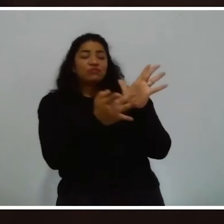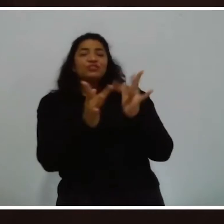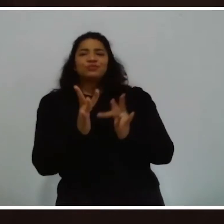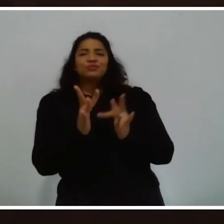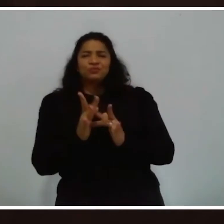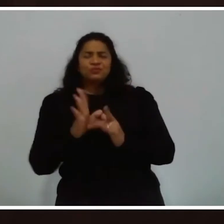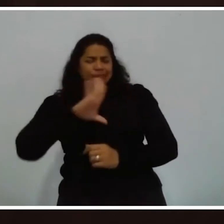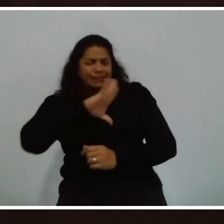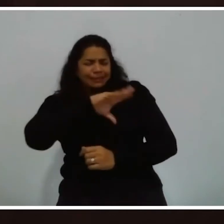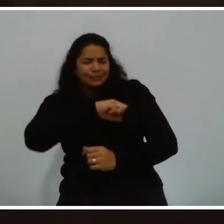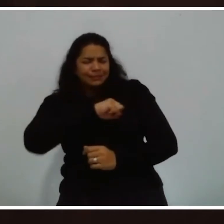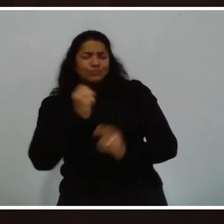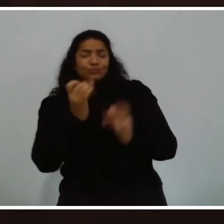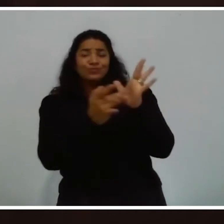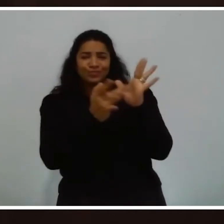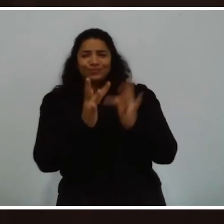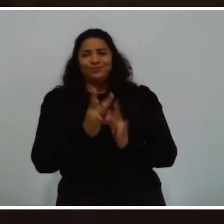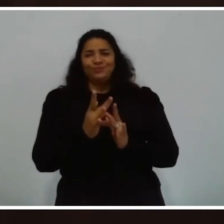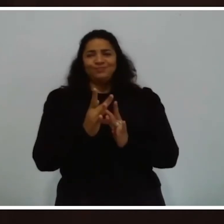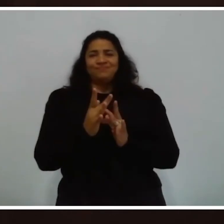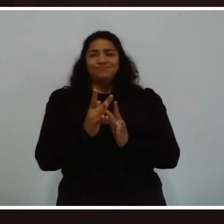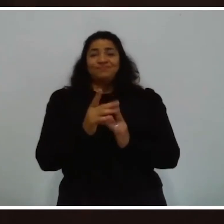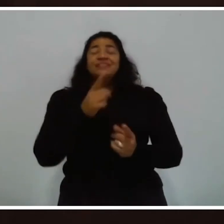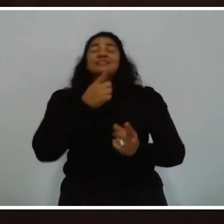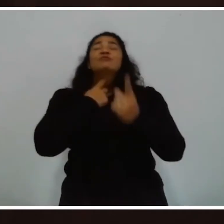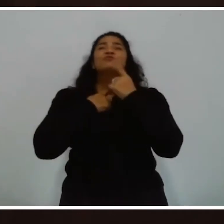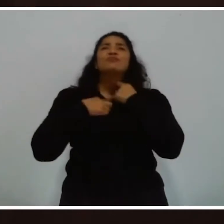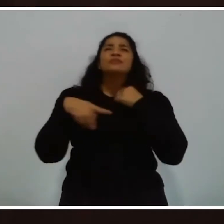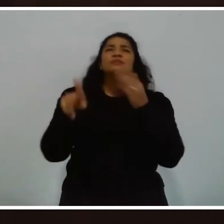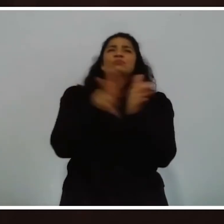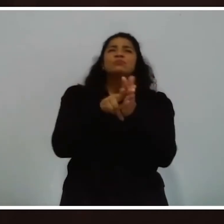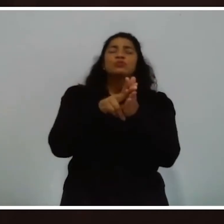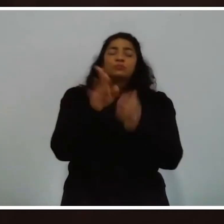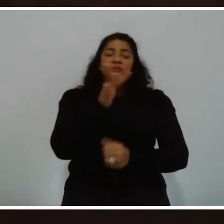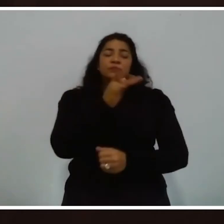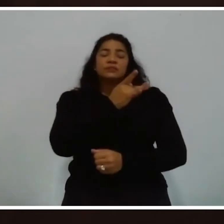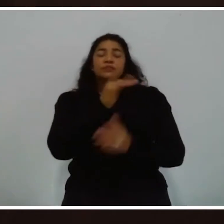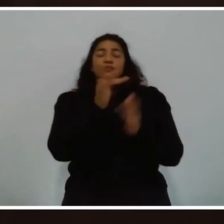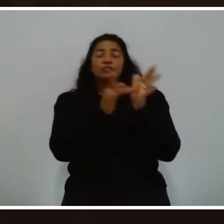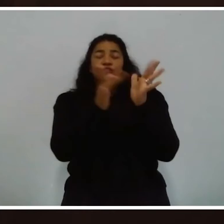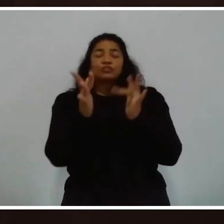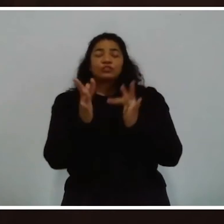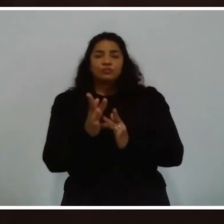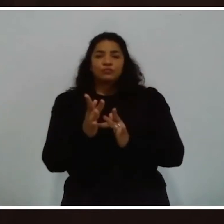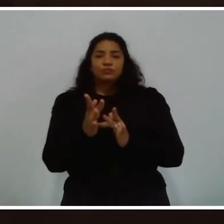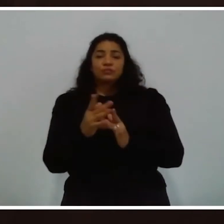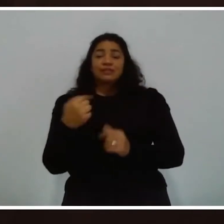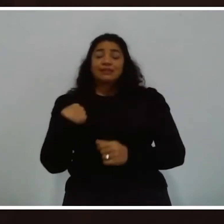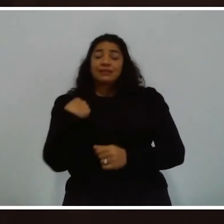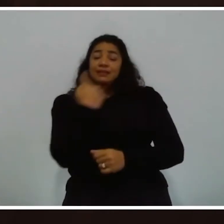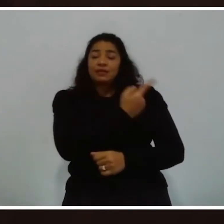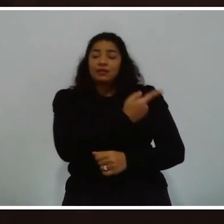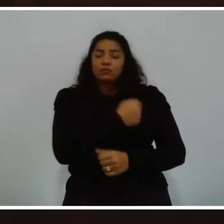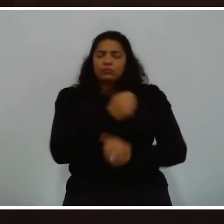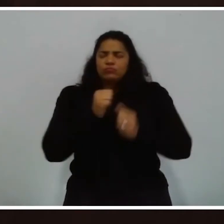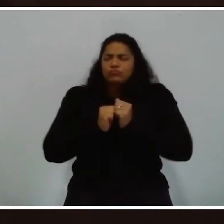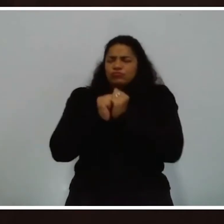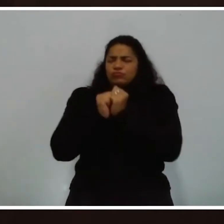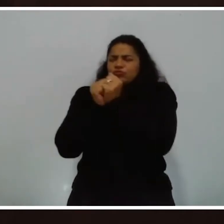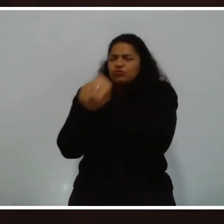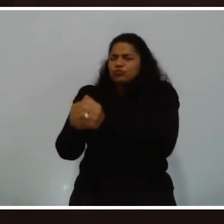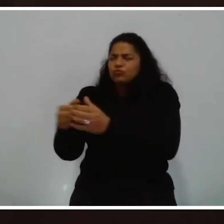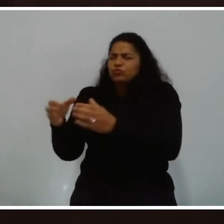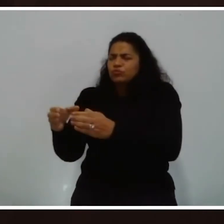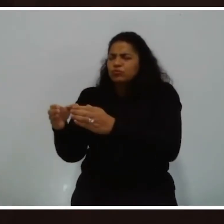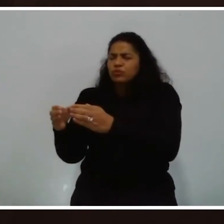eu estou no Pai, e estejam também comigo os que me deste, né? Ele quer que nós